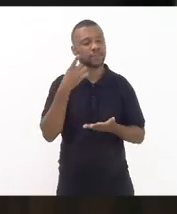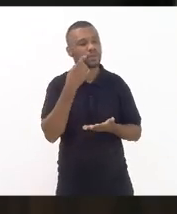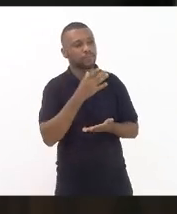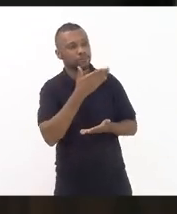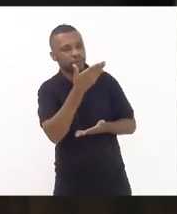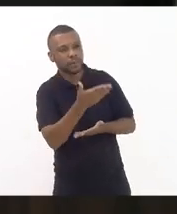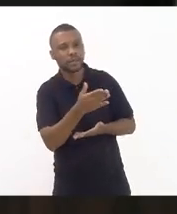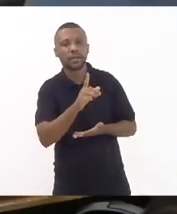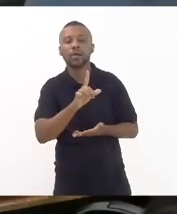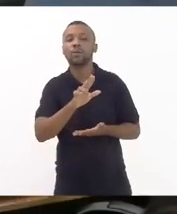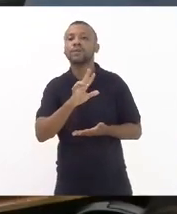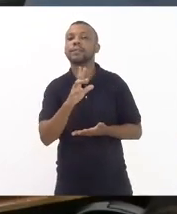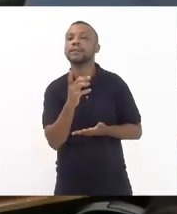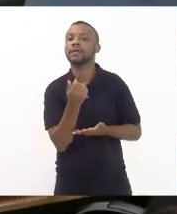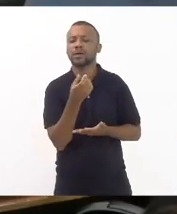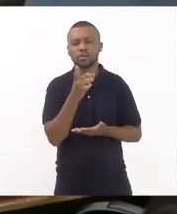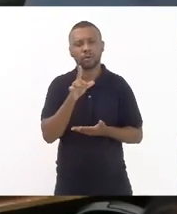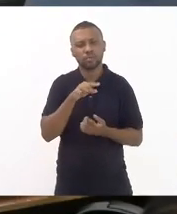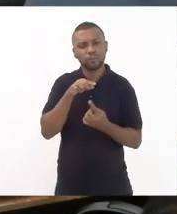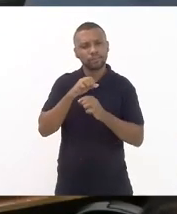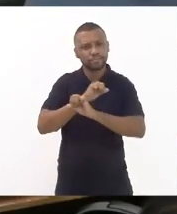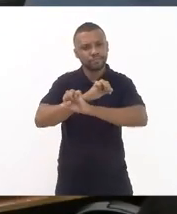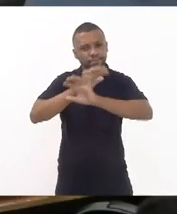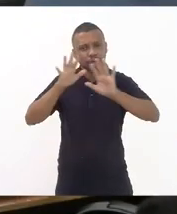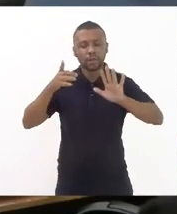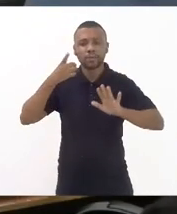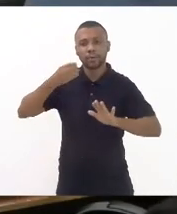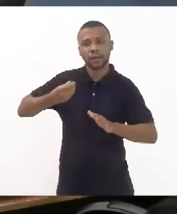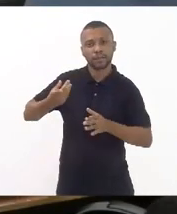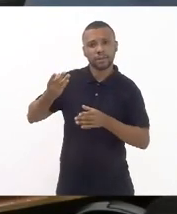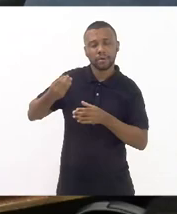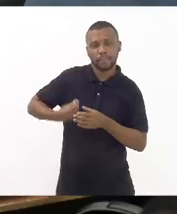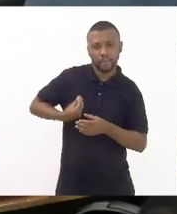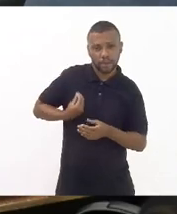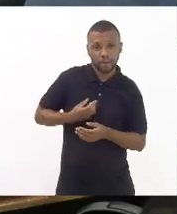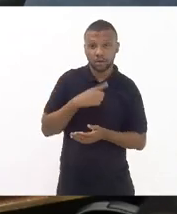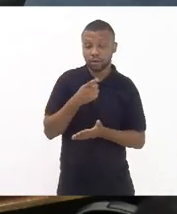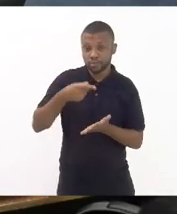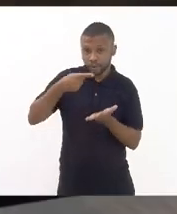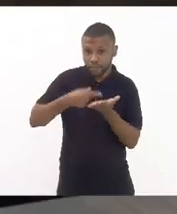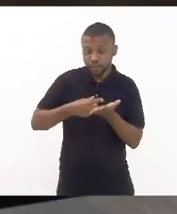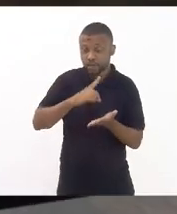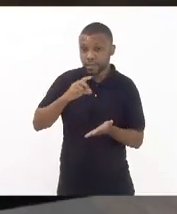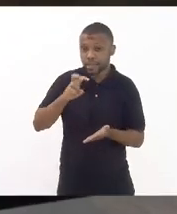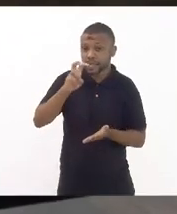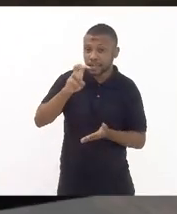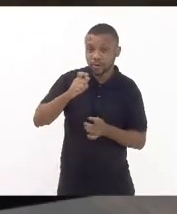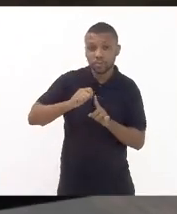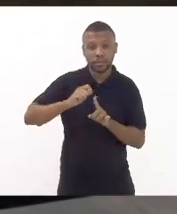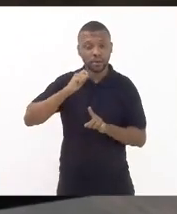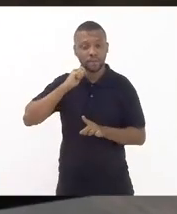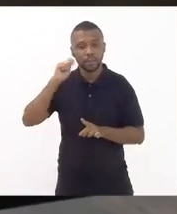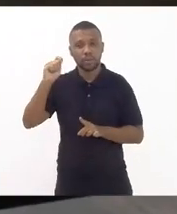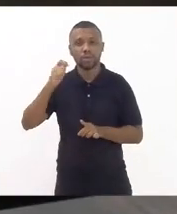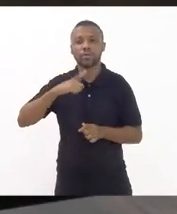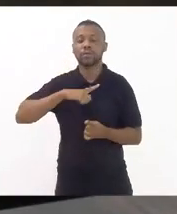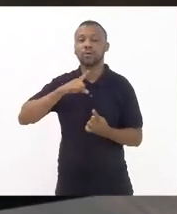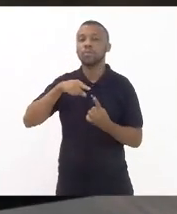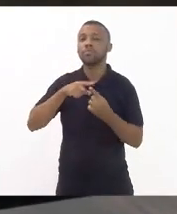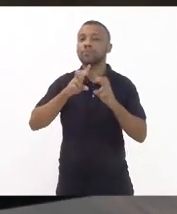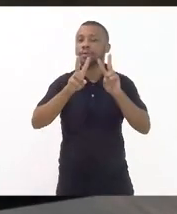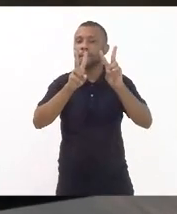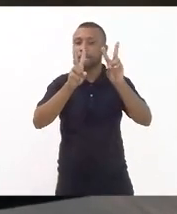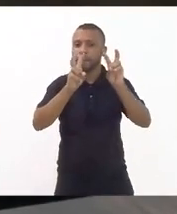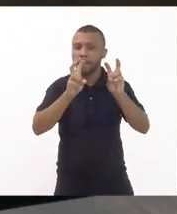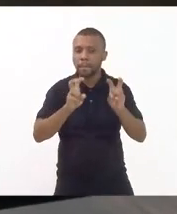uma questão de esclarecimento a todos os deputados lá na casa, que teríamos uma audiência pública no dia 5, que é para tratar da